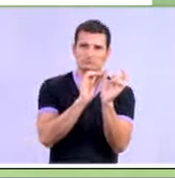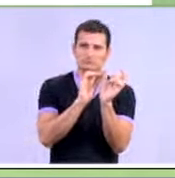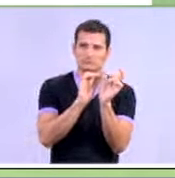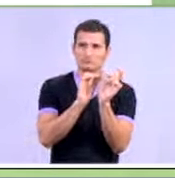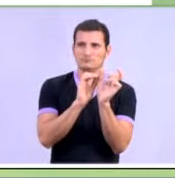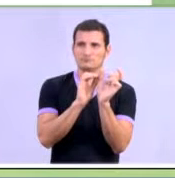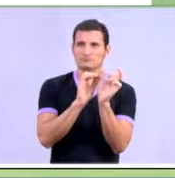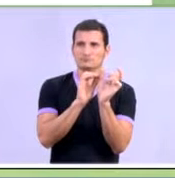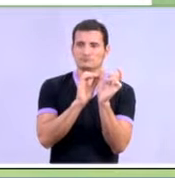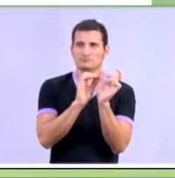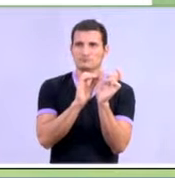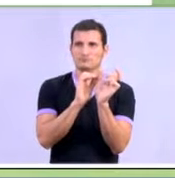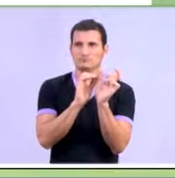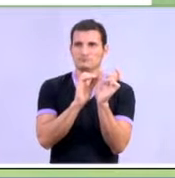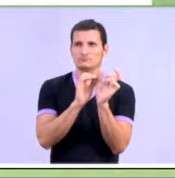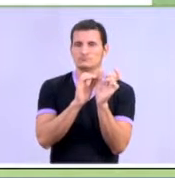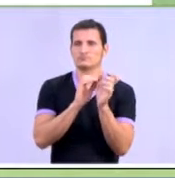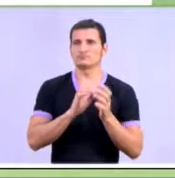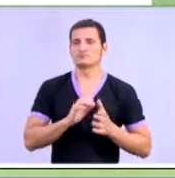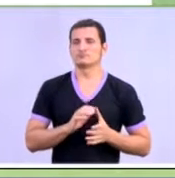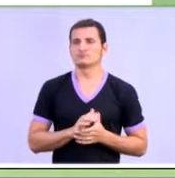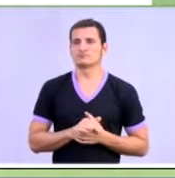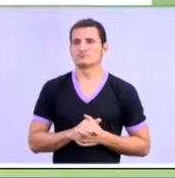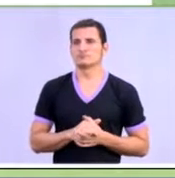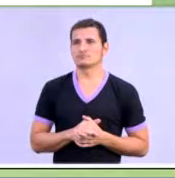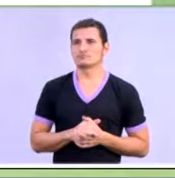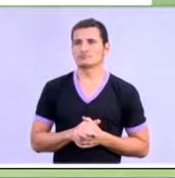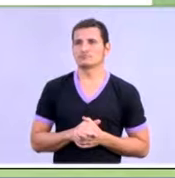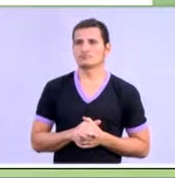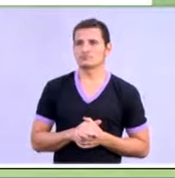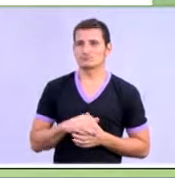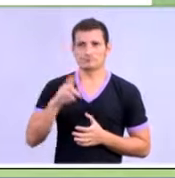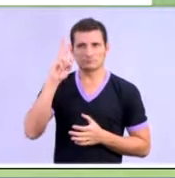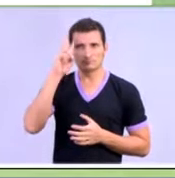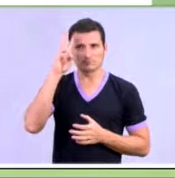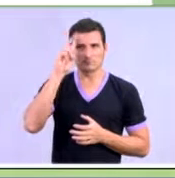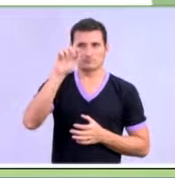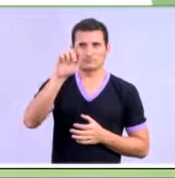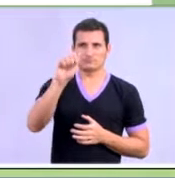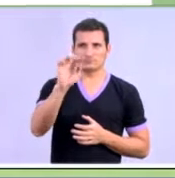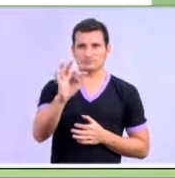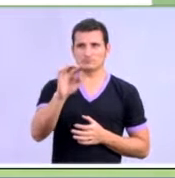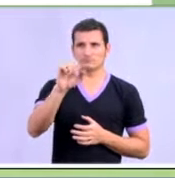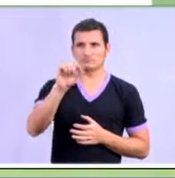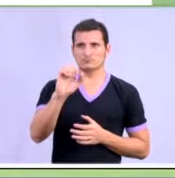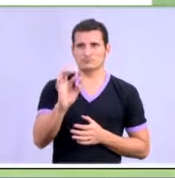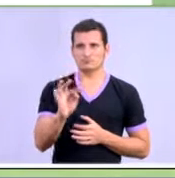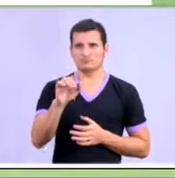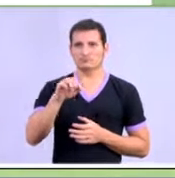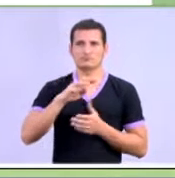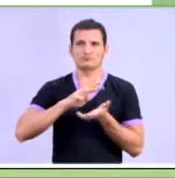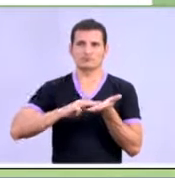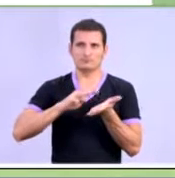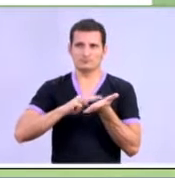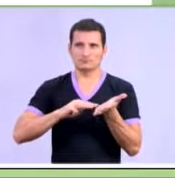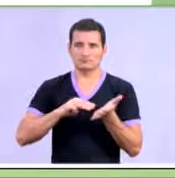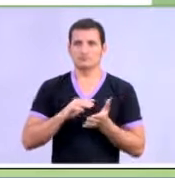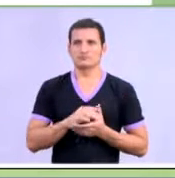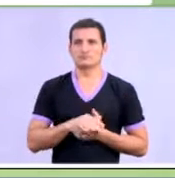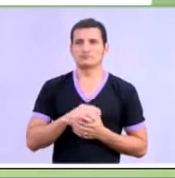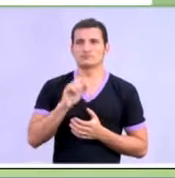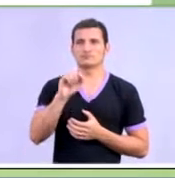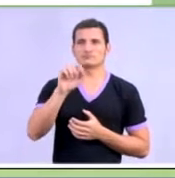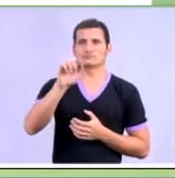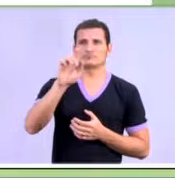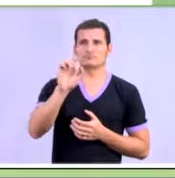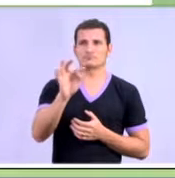setters a gente virou uma receita de bolo. E os getters e setters, lembrando, são métodos, né? Então, o que é getter e setter? Eles